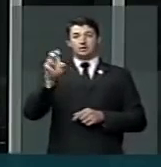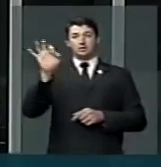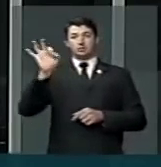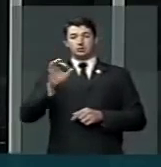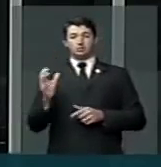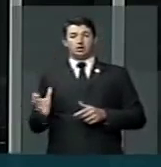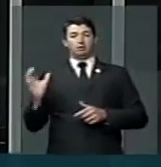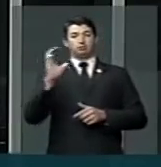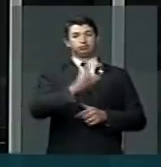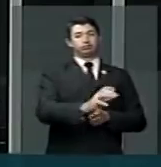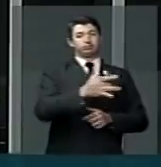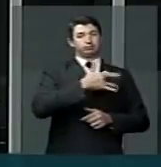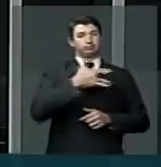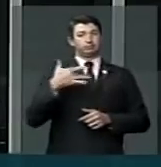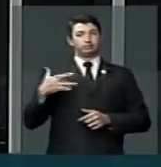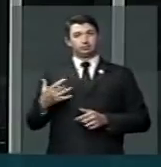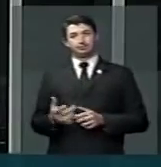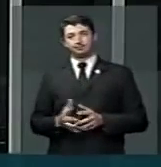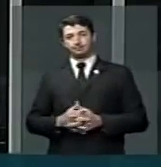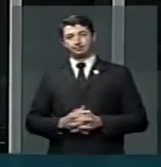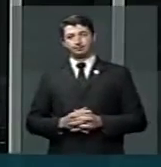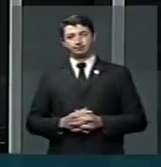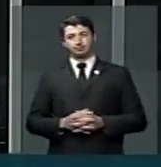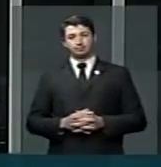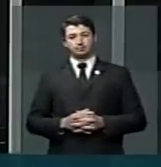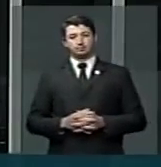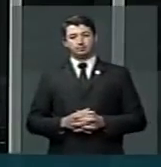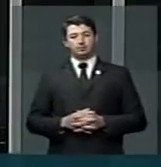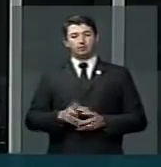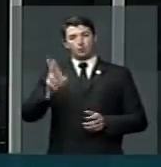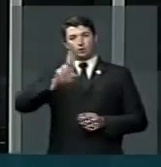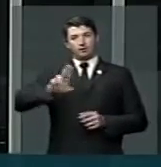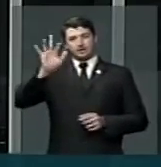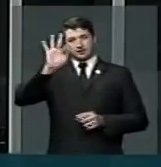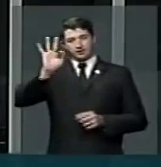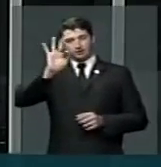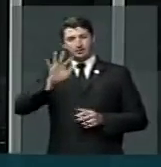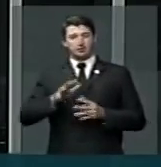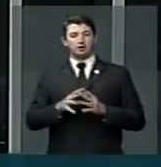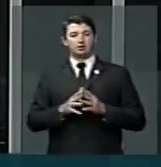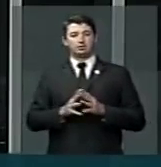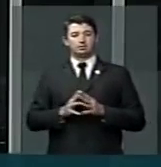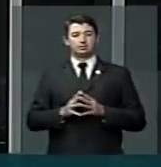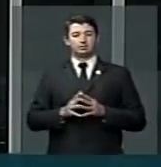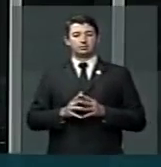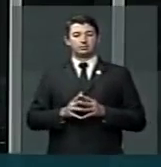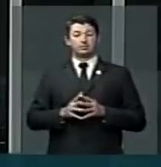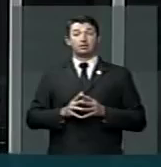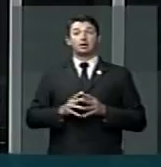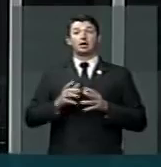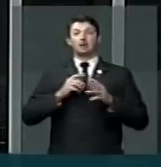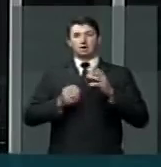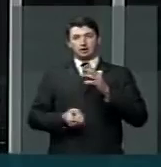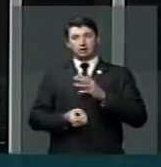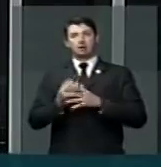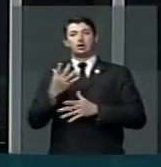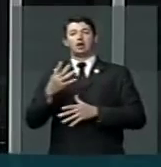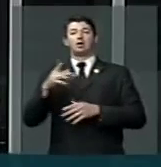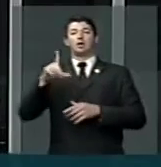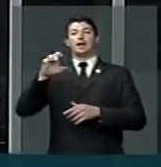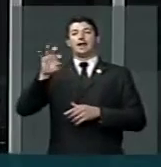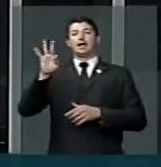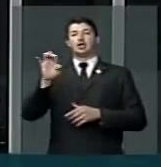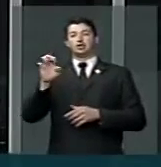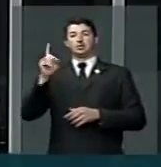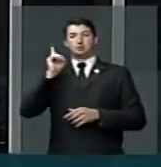será destinado à saúde. Nas universidades federais que estão sendo criadas no leste de Minas,